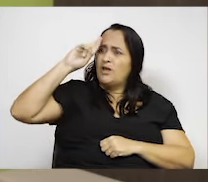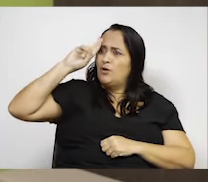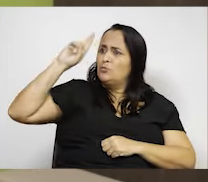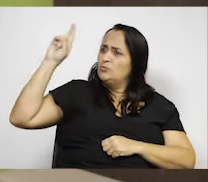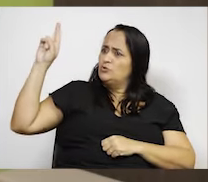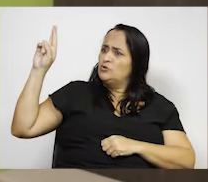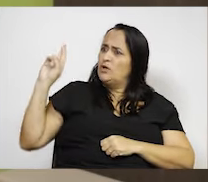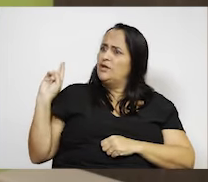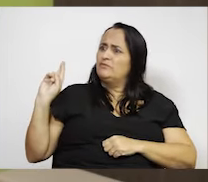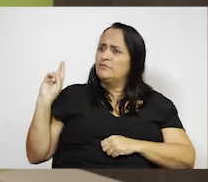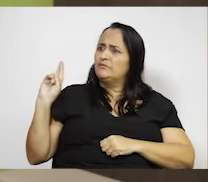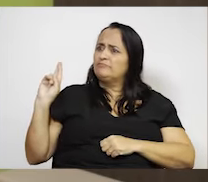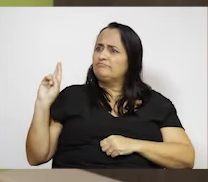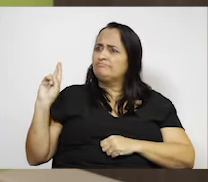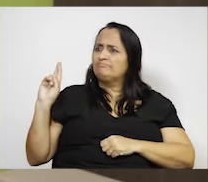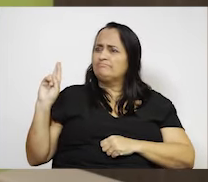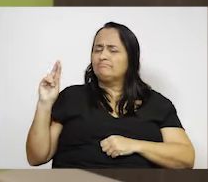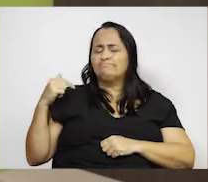chefe